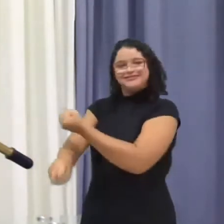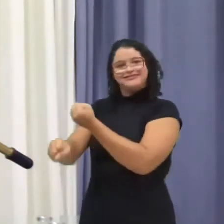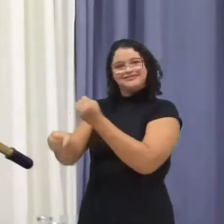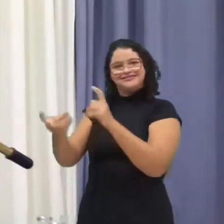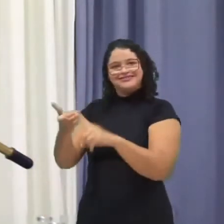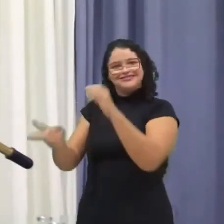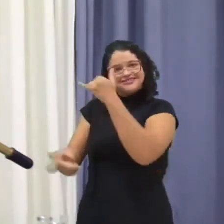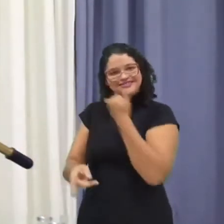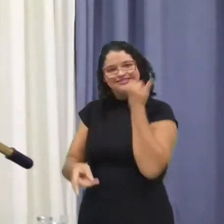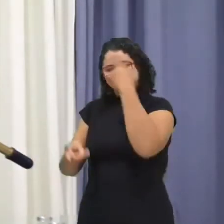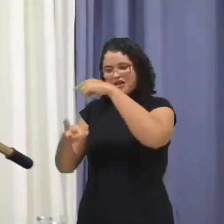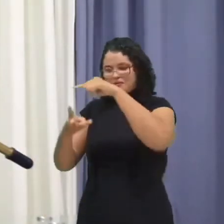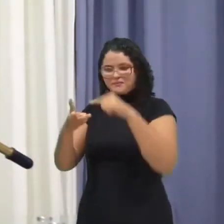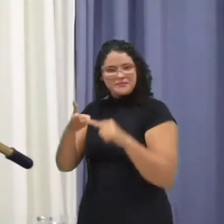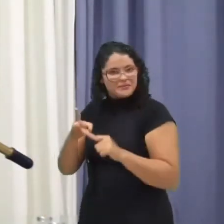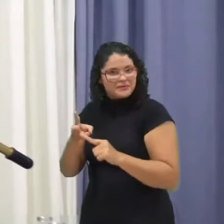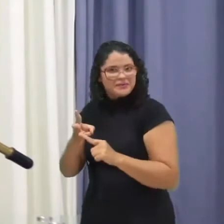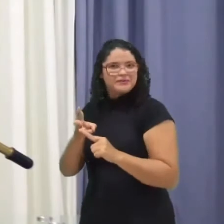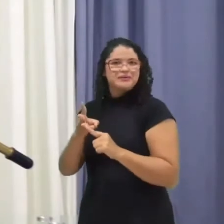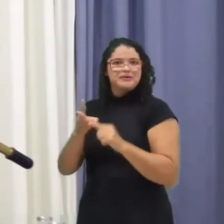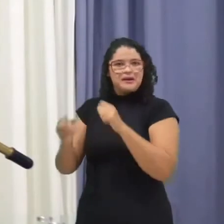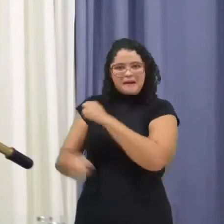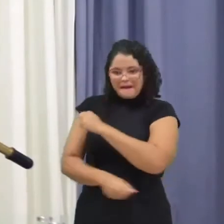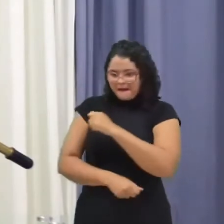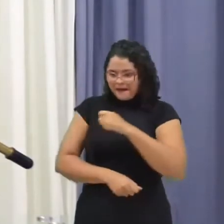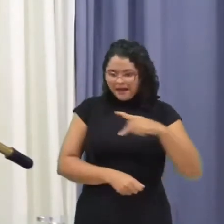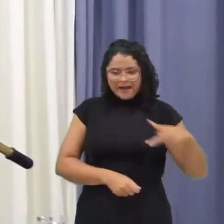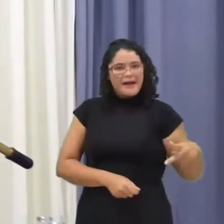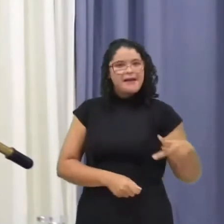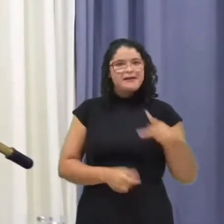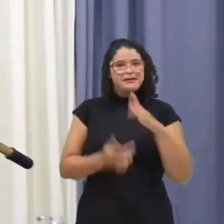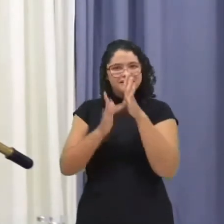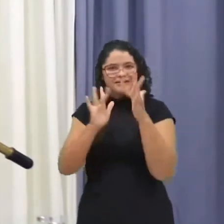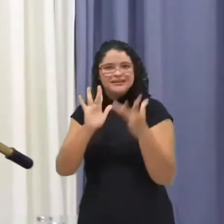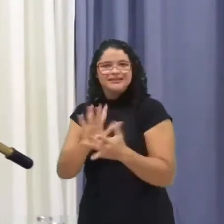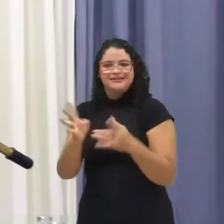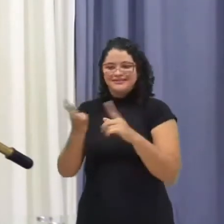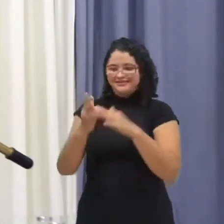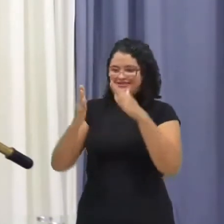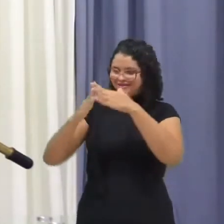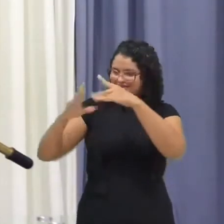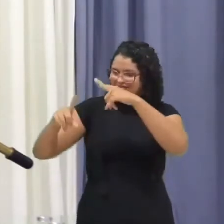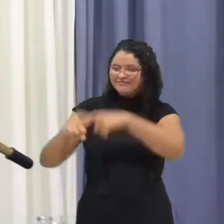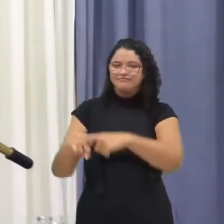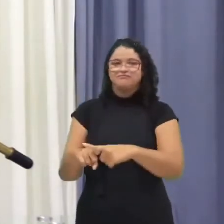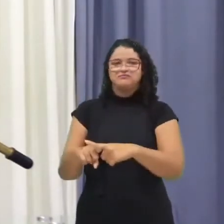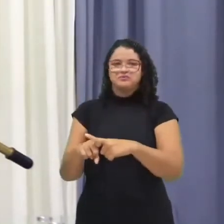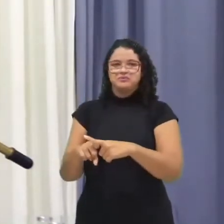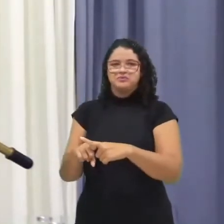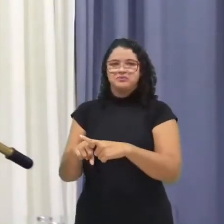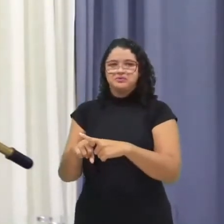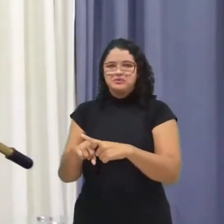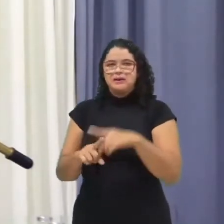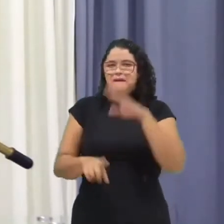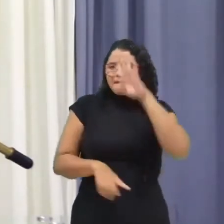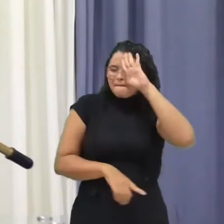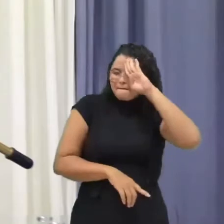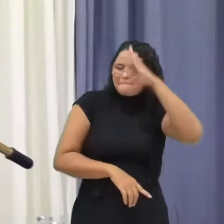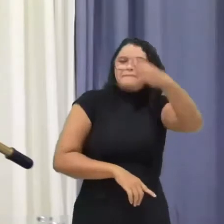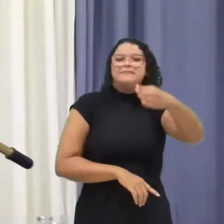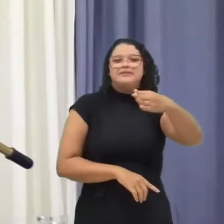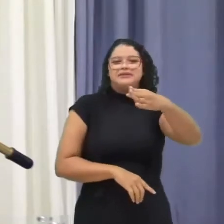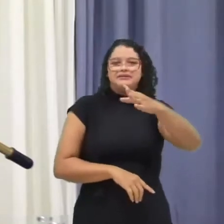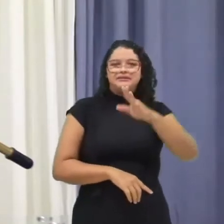Antigo Testamento, os apóstolos de Jesus Cristo, a igreja, não é? Do princípio, do primeiro